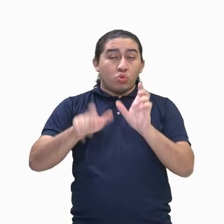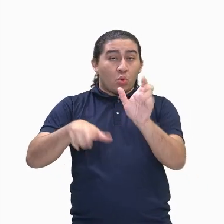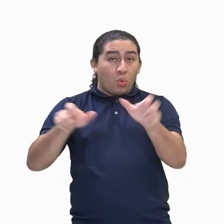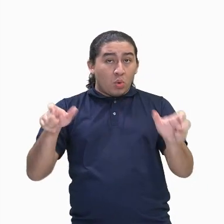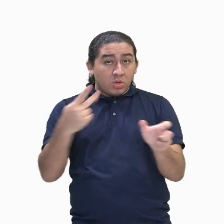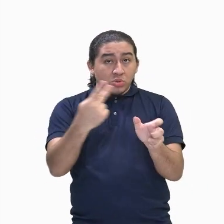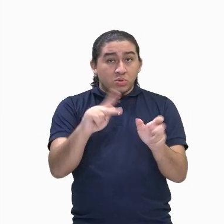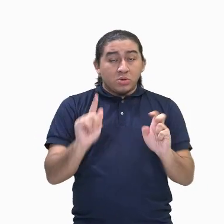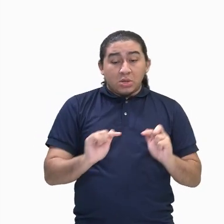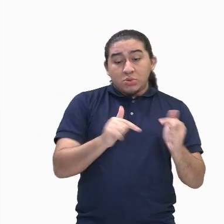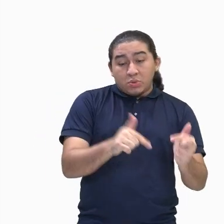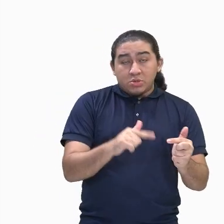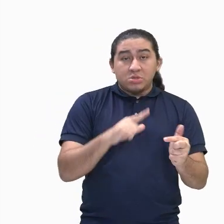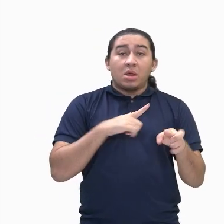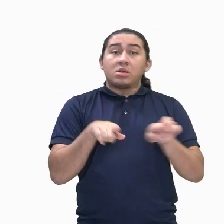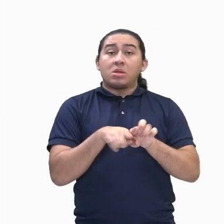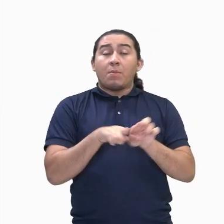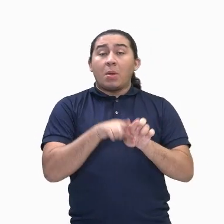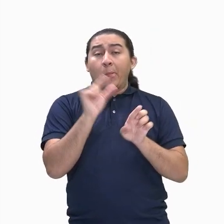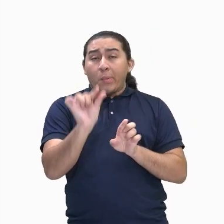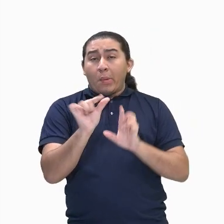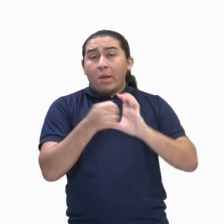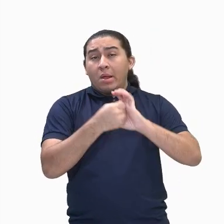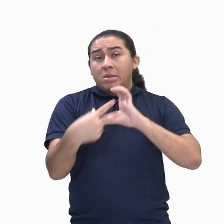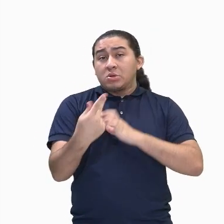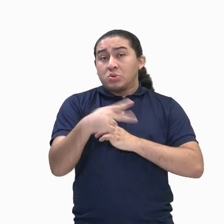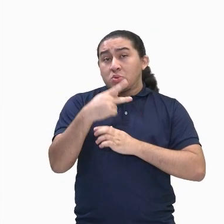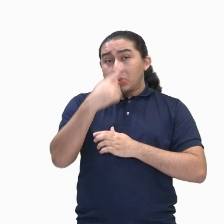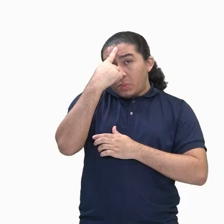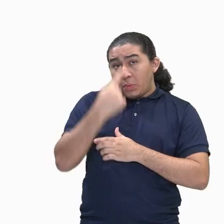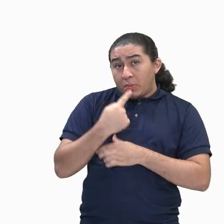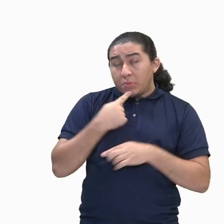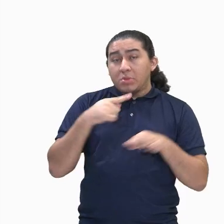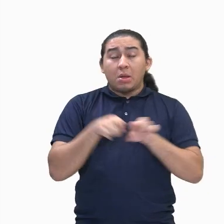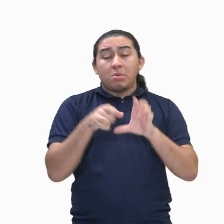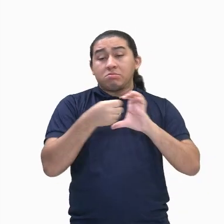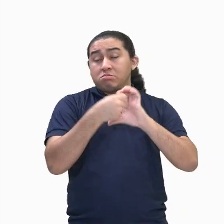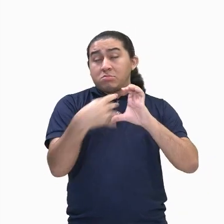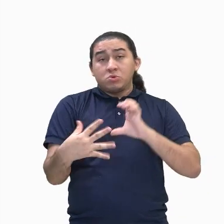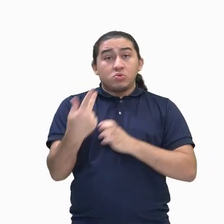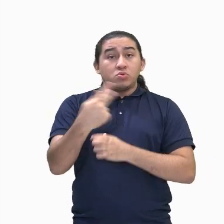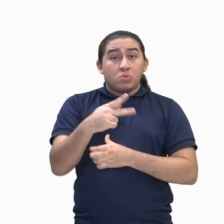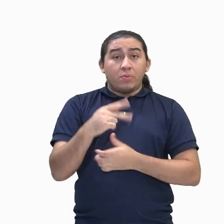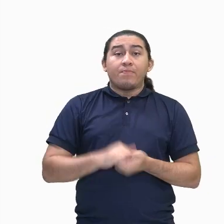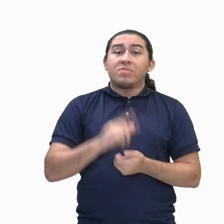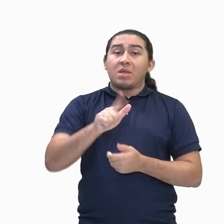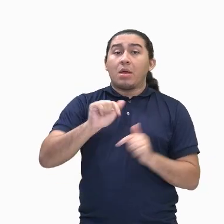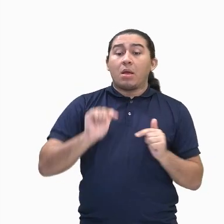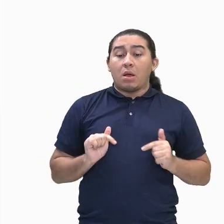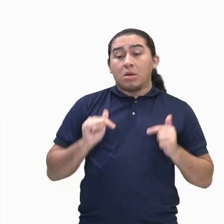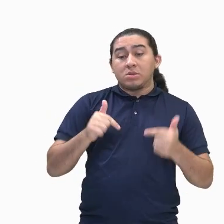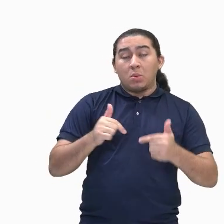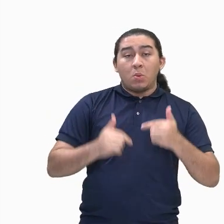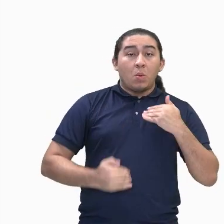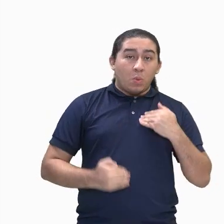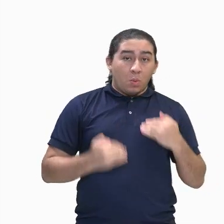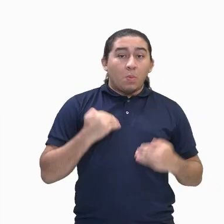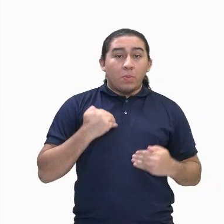dessa personalidade, traz essa expressão e características, que são essas ações